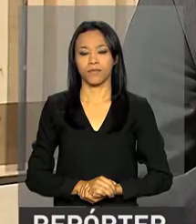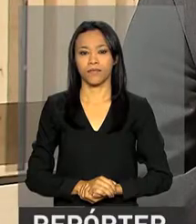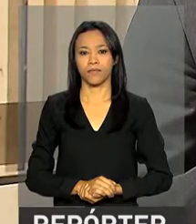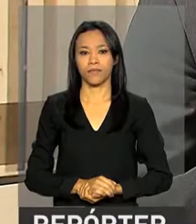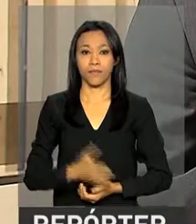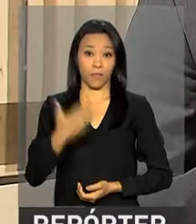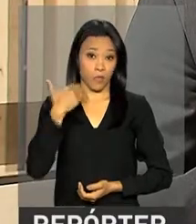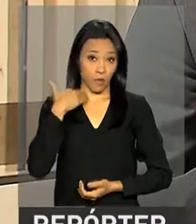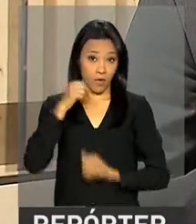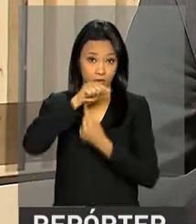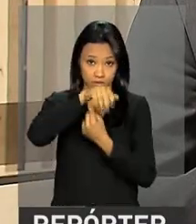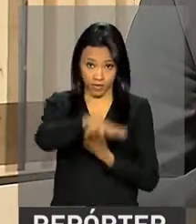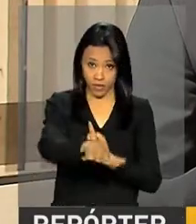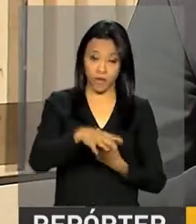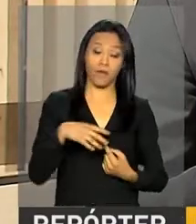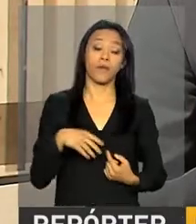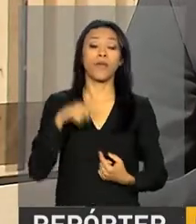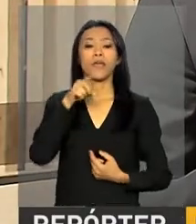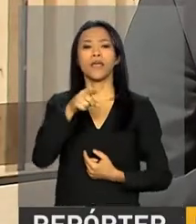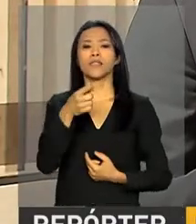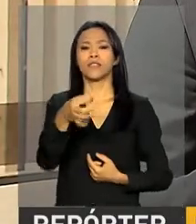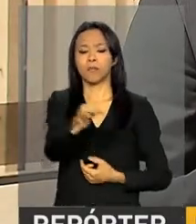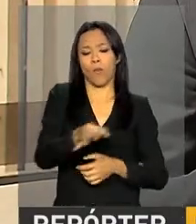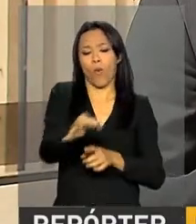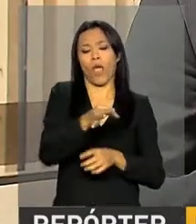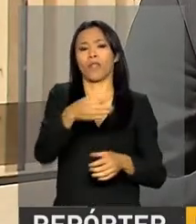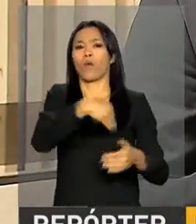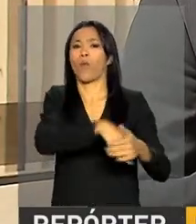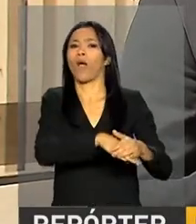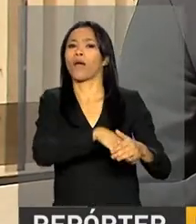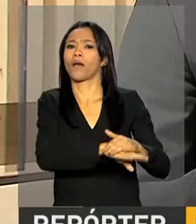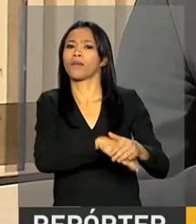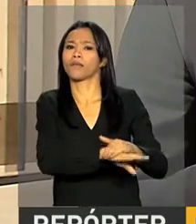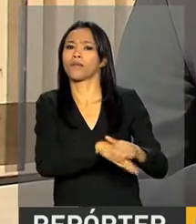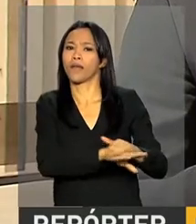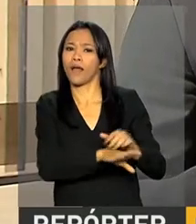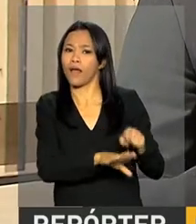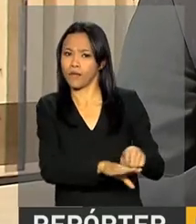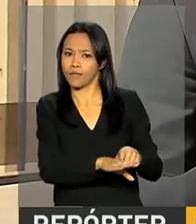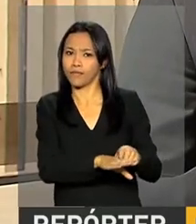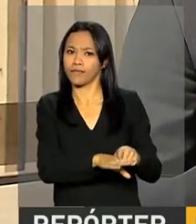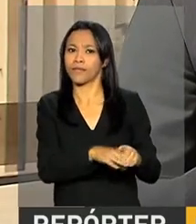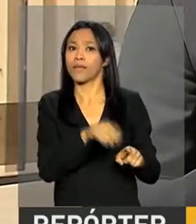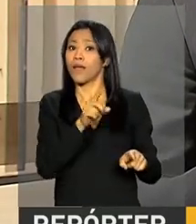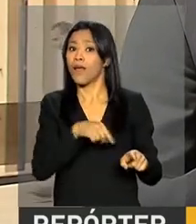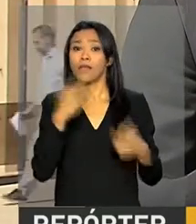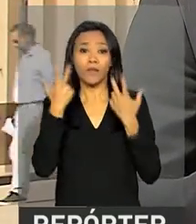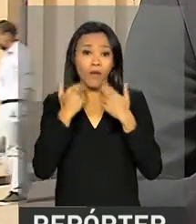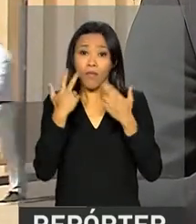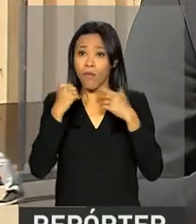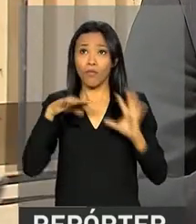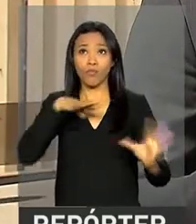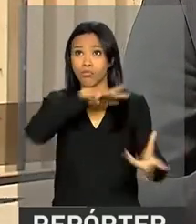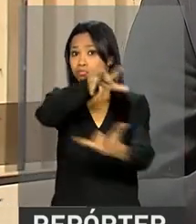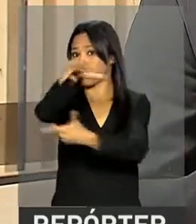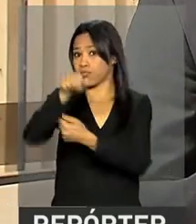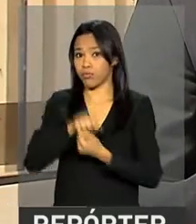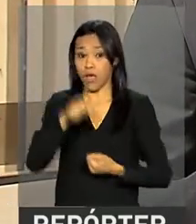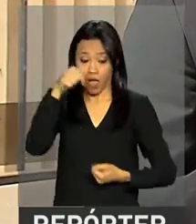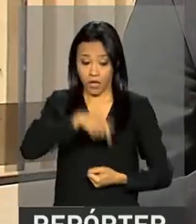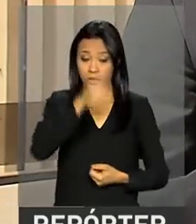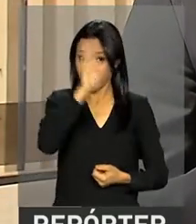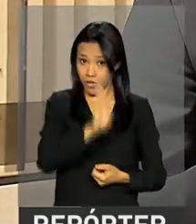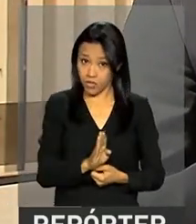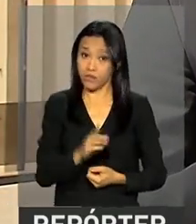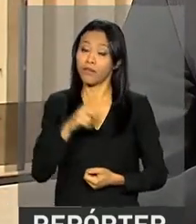Segundo o Banco Central, esse fenômeno de guardar as moedas, o chamado entesouramento, é comum em todo o mundo. Aqui no